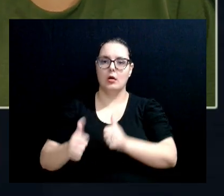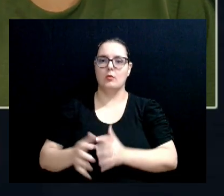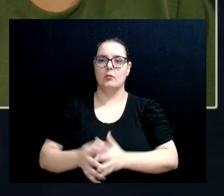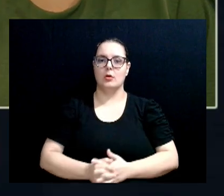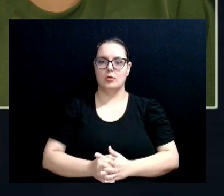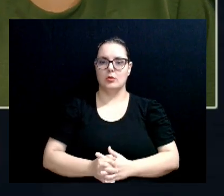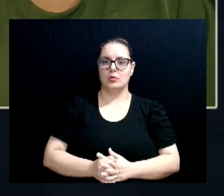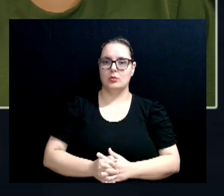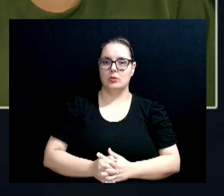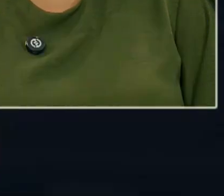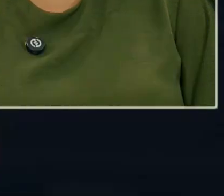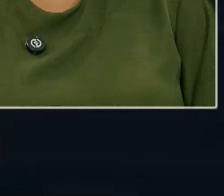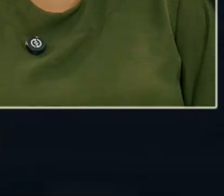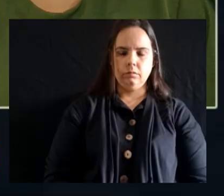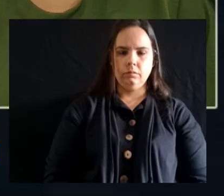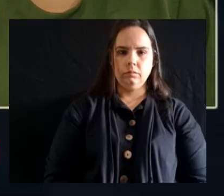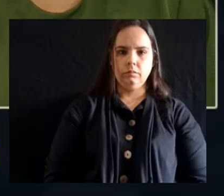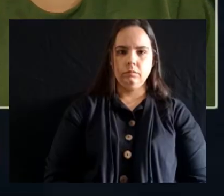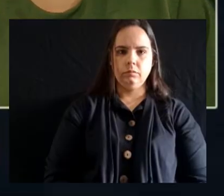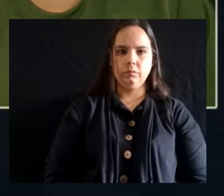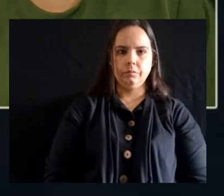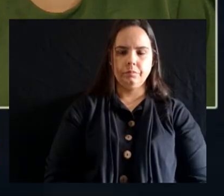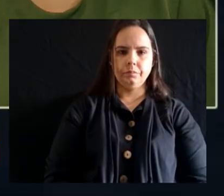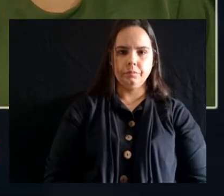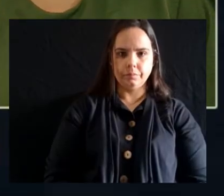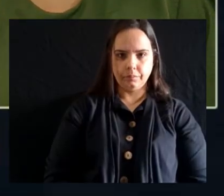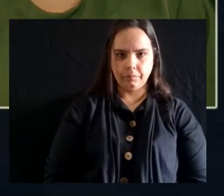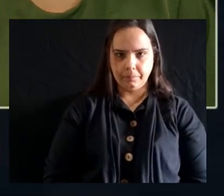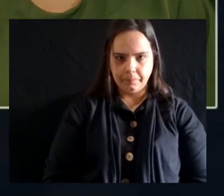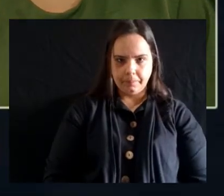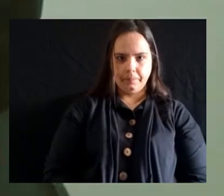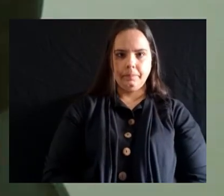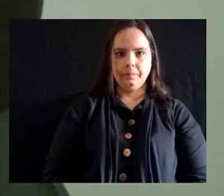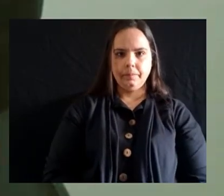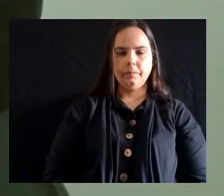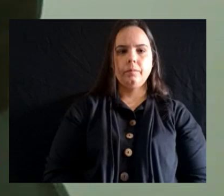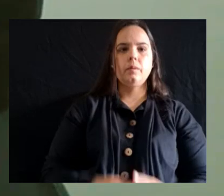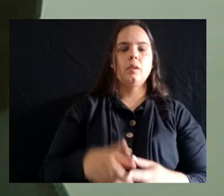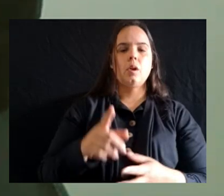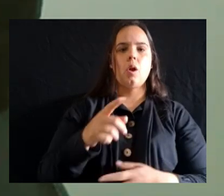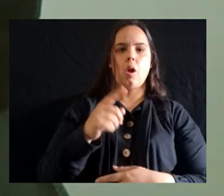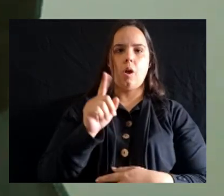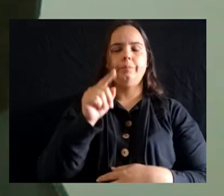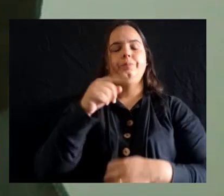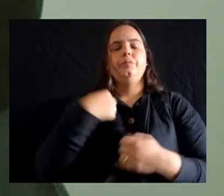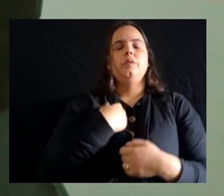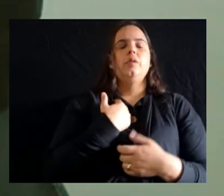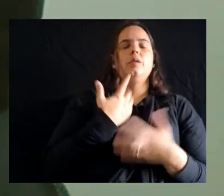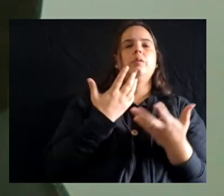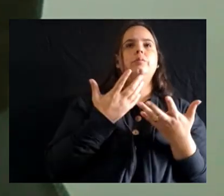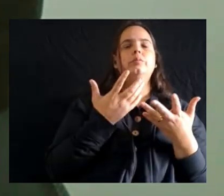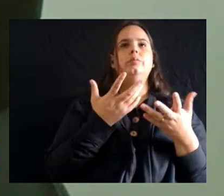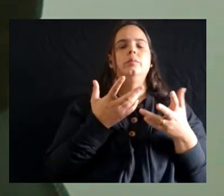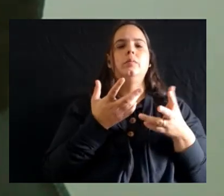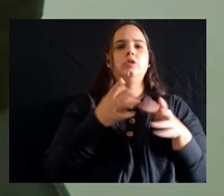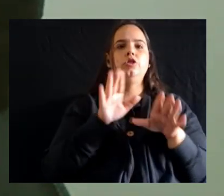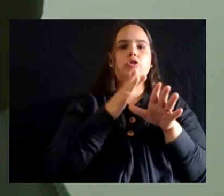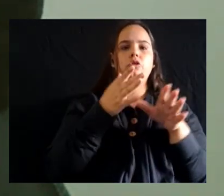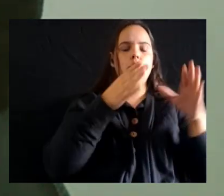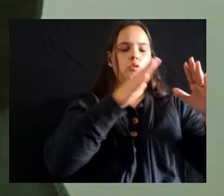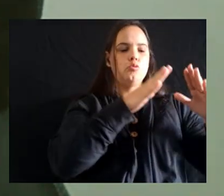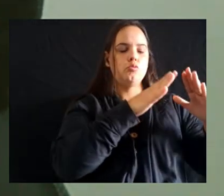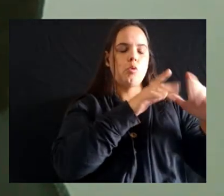isso? Olha, Rúbia, a minha demanda, né, de consultório é